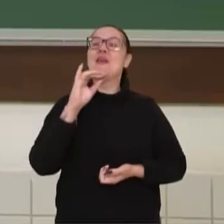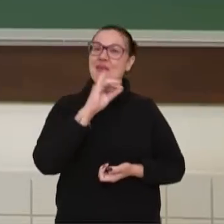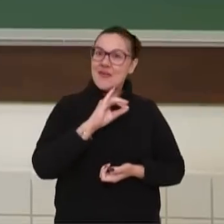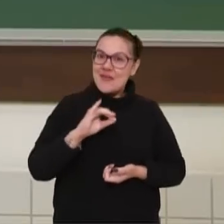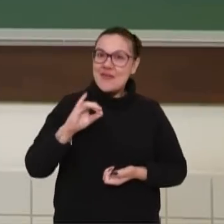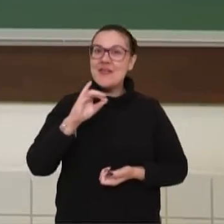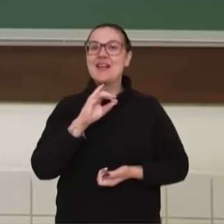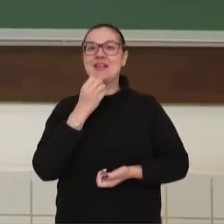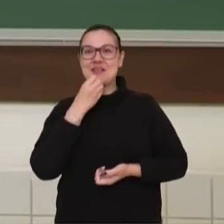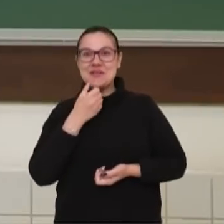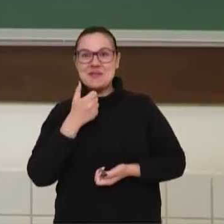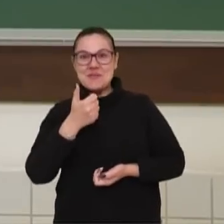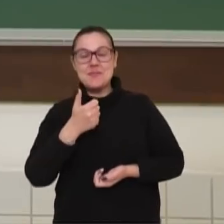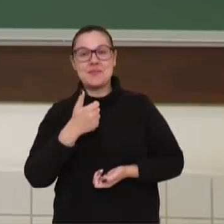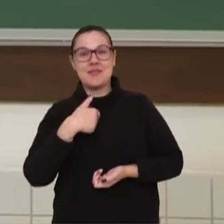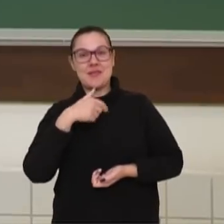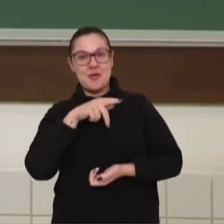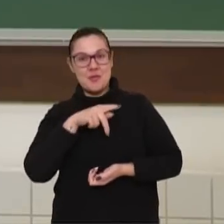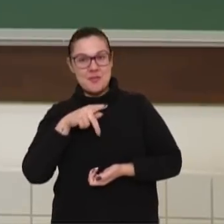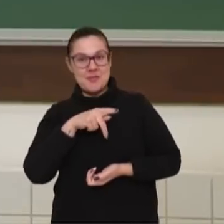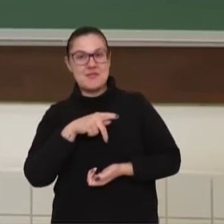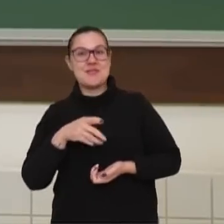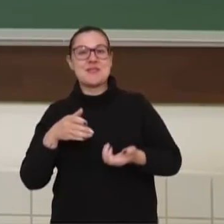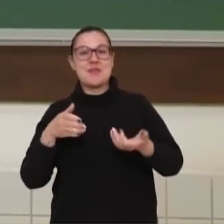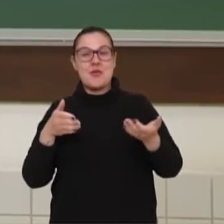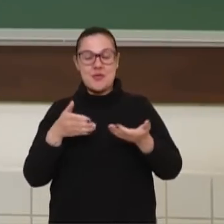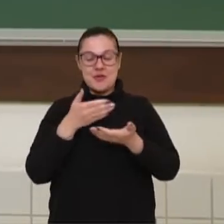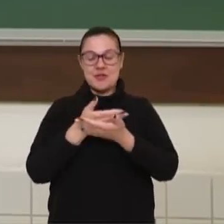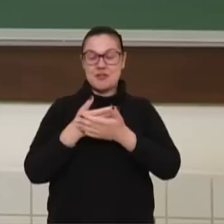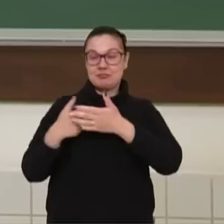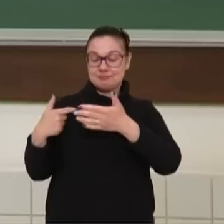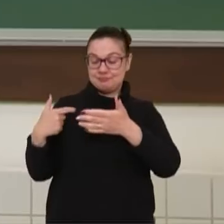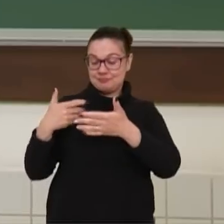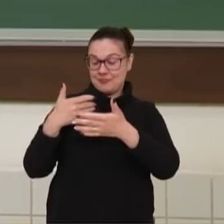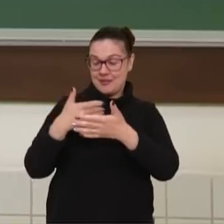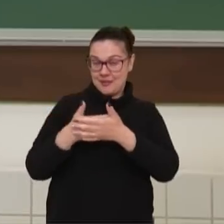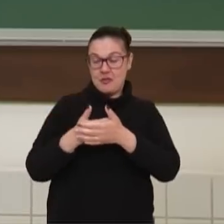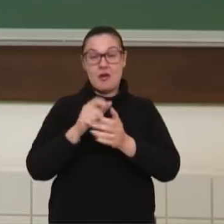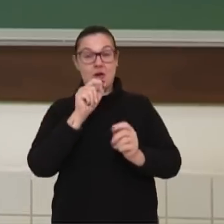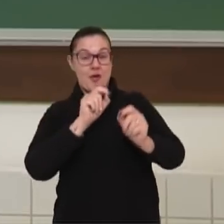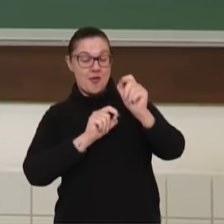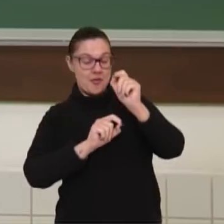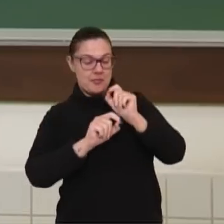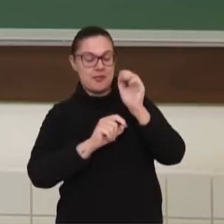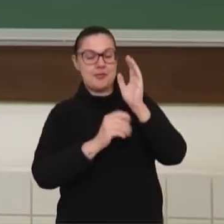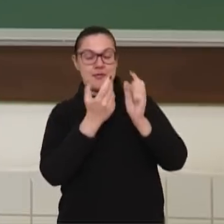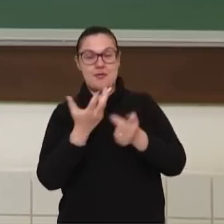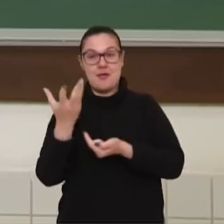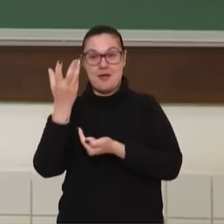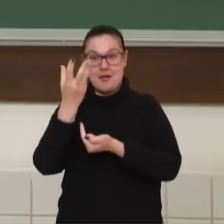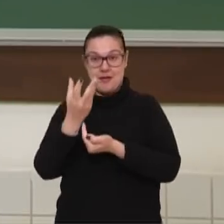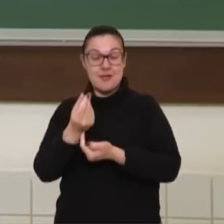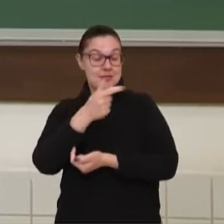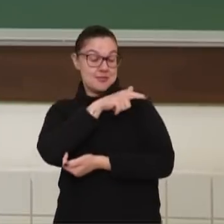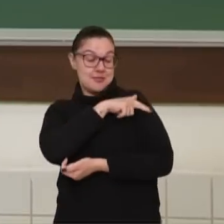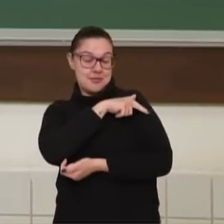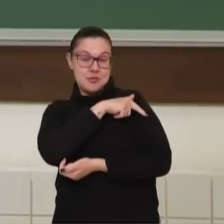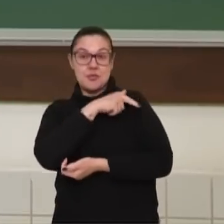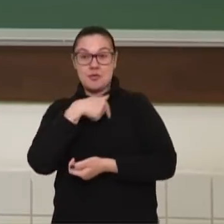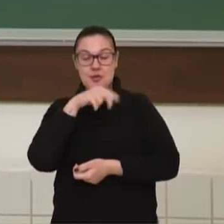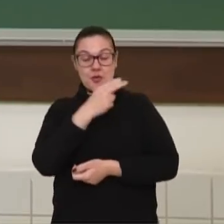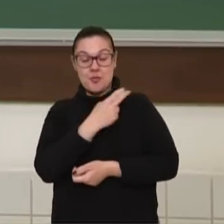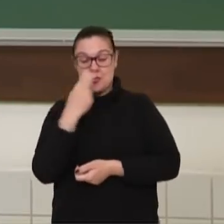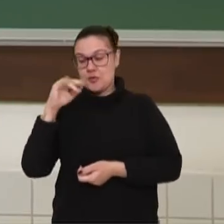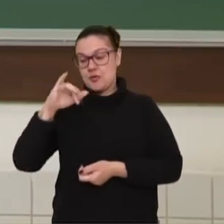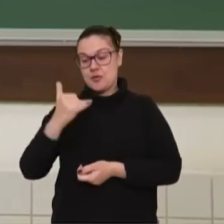Olá pessoal, tudo bem? Hoje nós vamos fazer uma aula de retomada do conteúdo de arte do 7º ano. Eu me